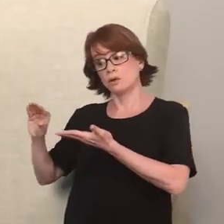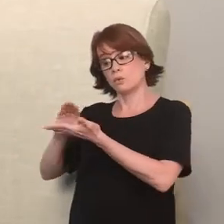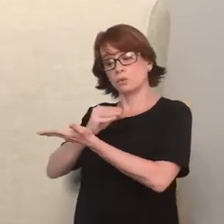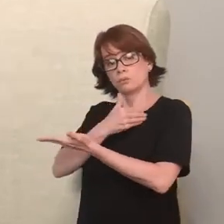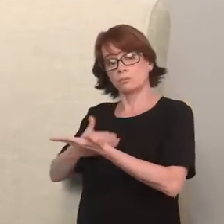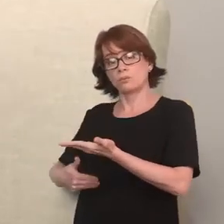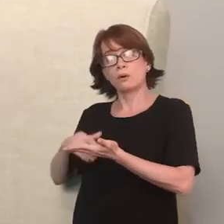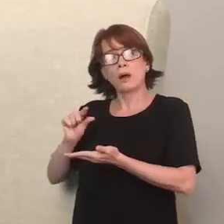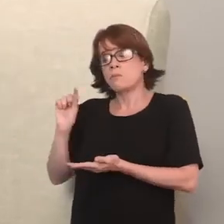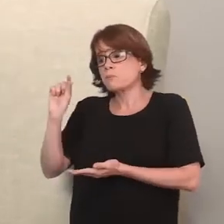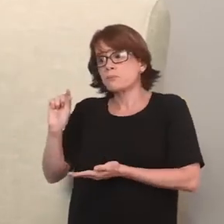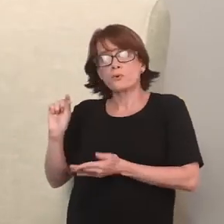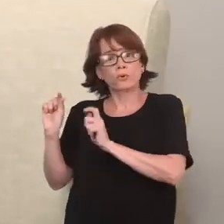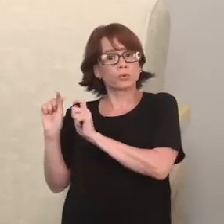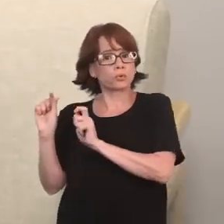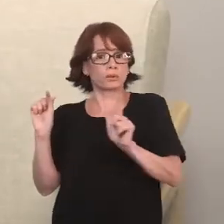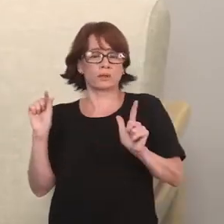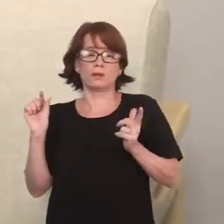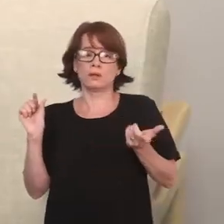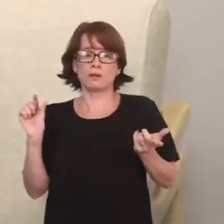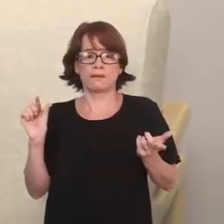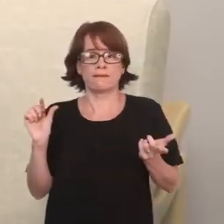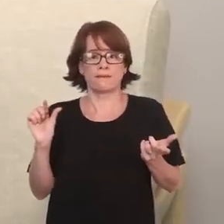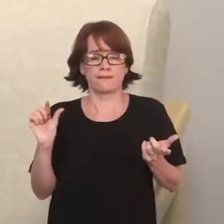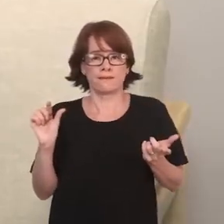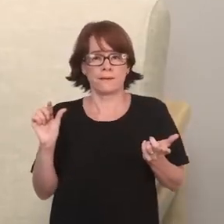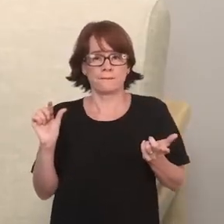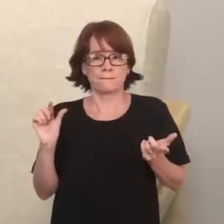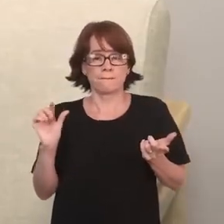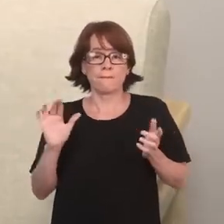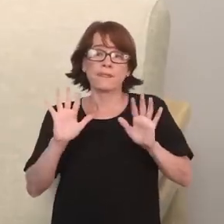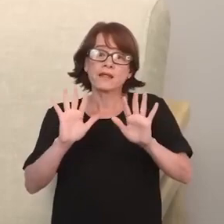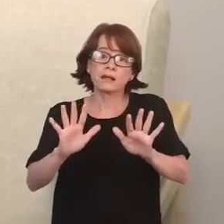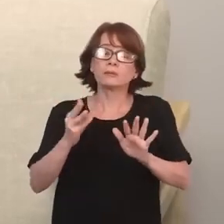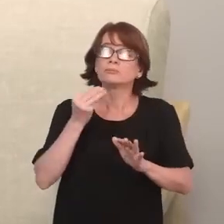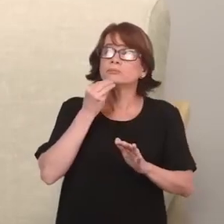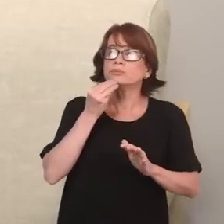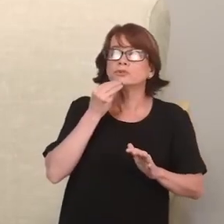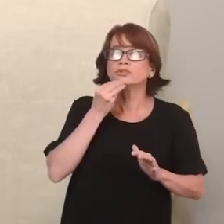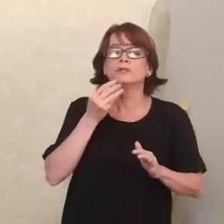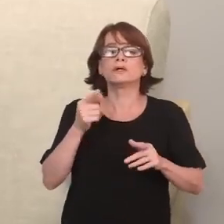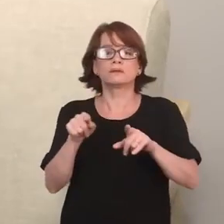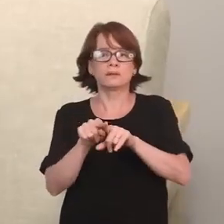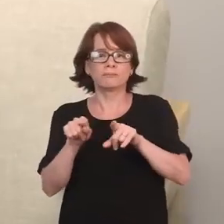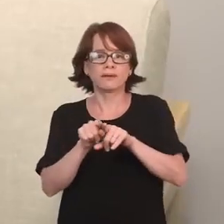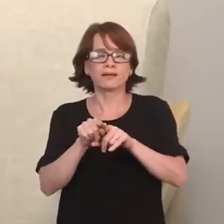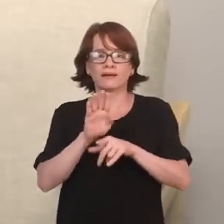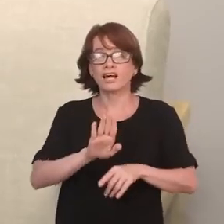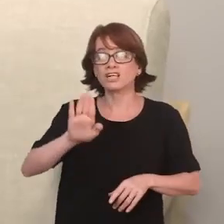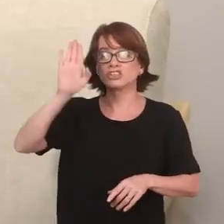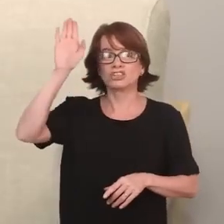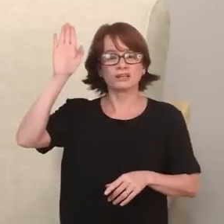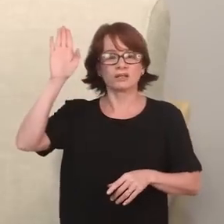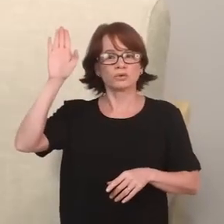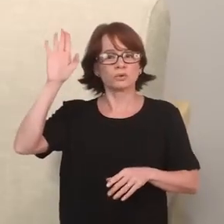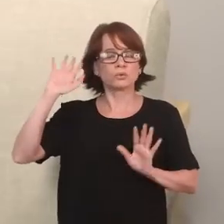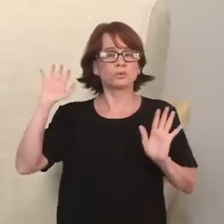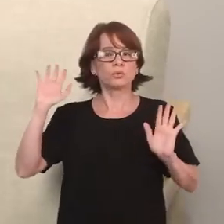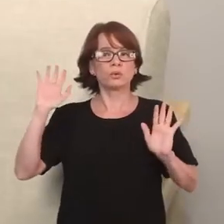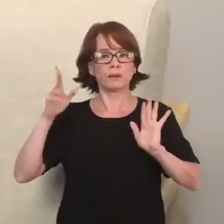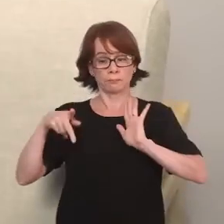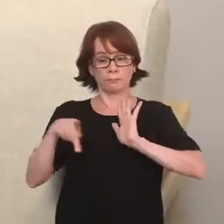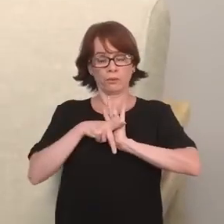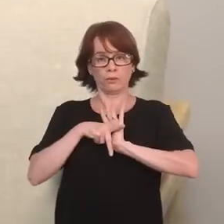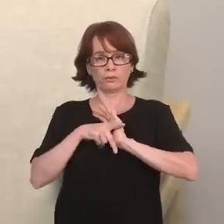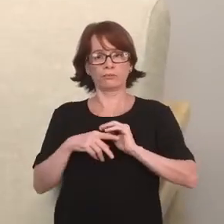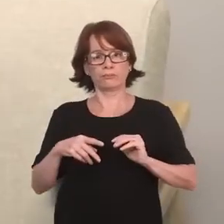valor muito inferior ao que é hoje, tá? E você poderia ter também candidatura avulsa, porque às vezes você tem uma pessoa que tem